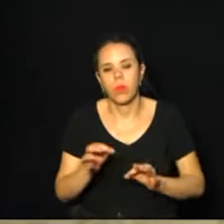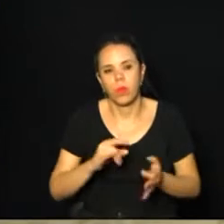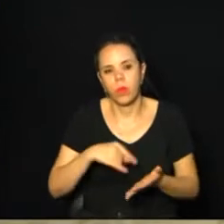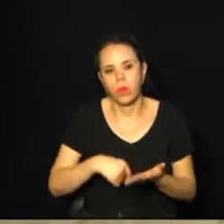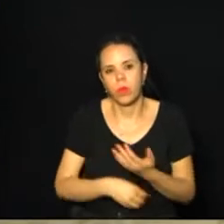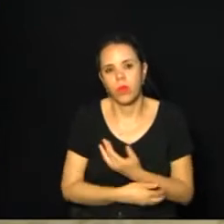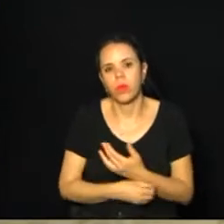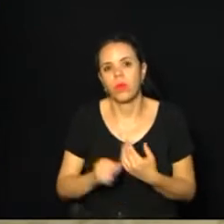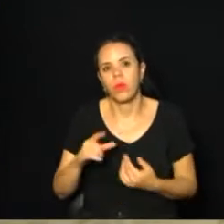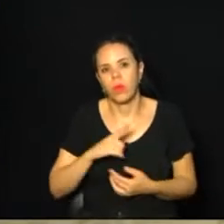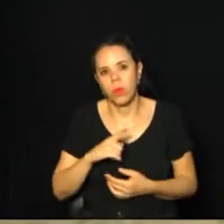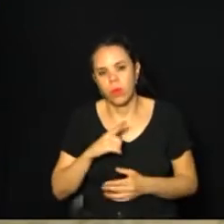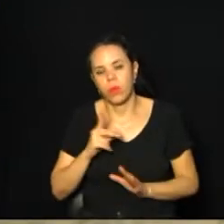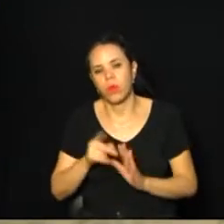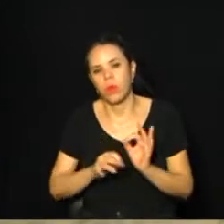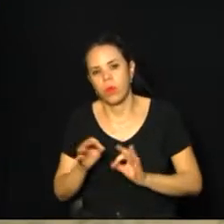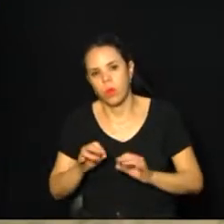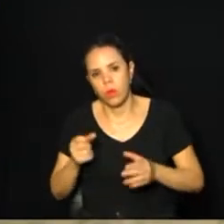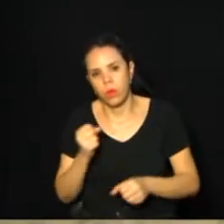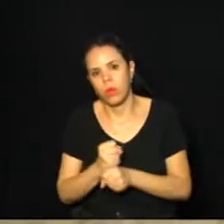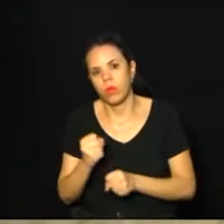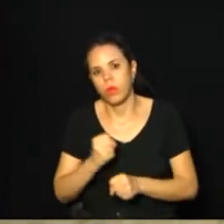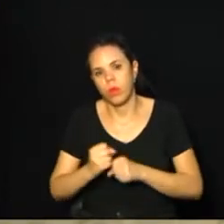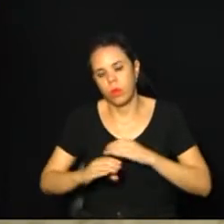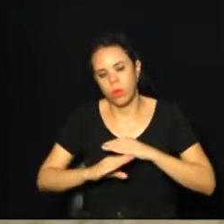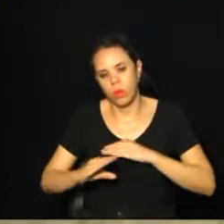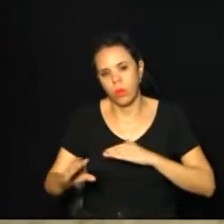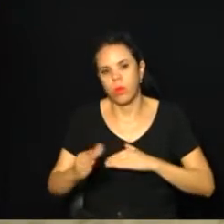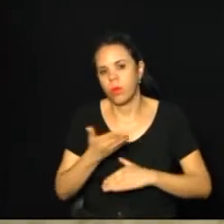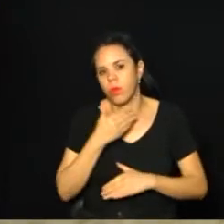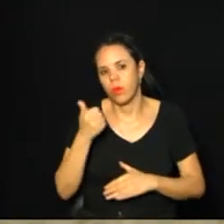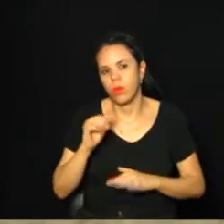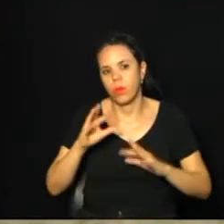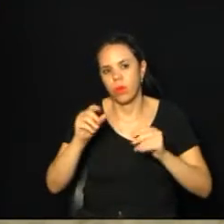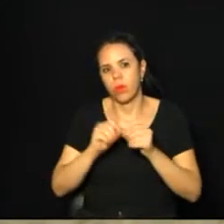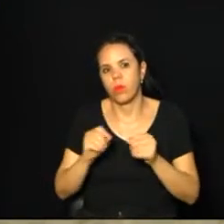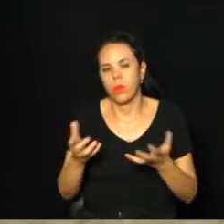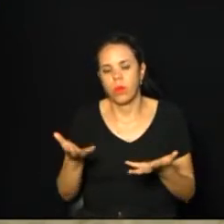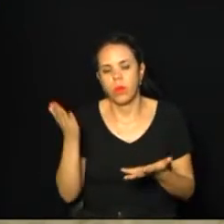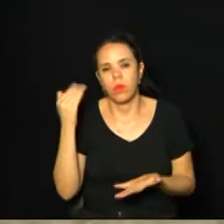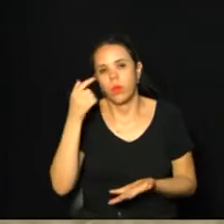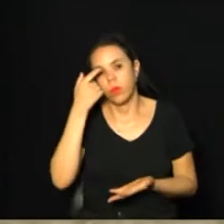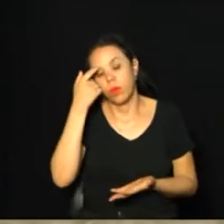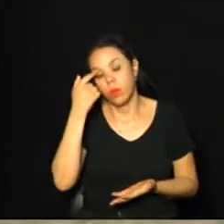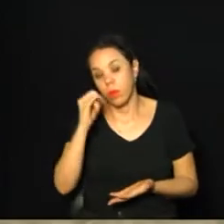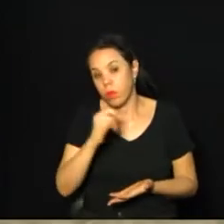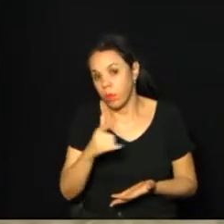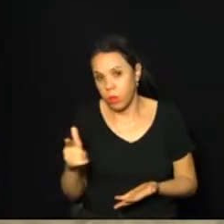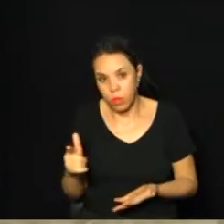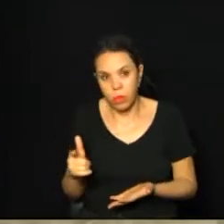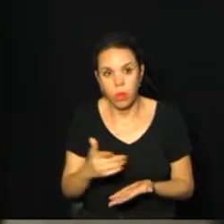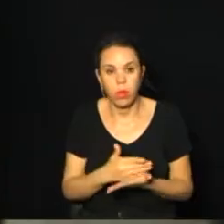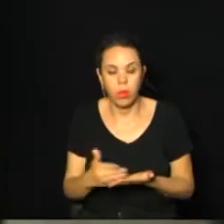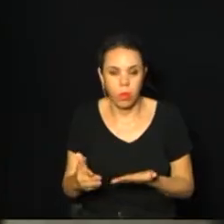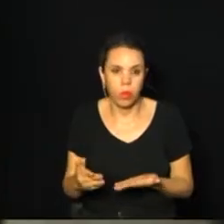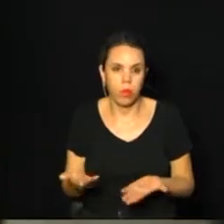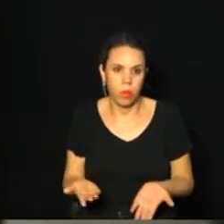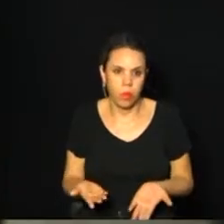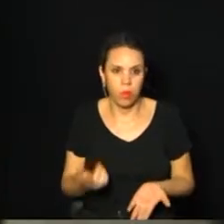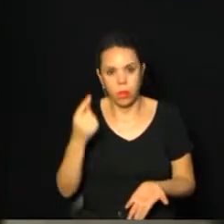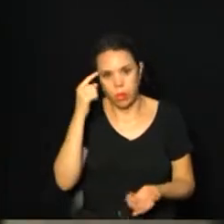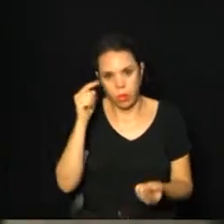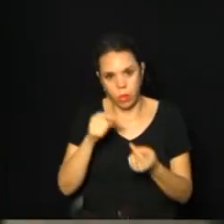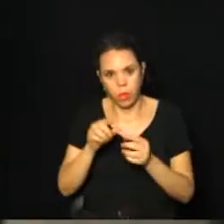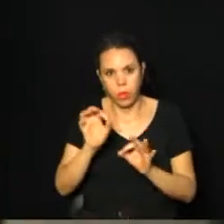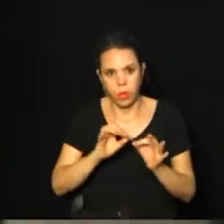fundiária, se tem projeto de asfalto, se tem projeto de melhoria. Então tudo isso a gente quer saber. Se não tiver, a gente vai começar a encaminhar. A ideia